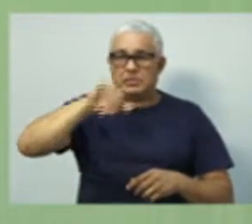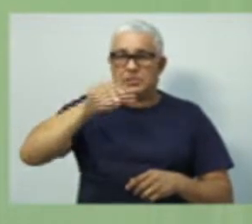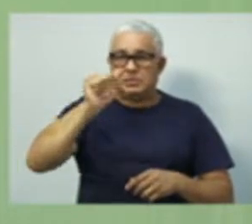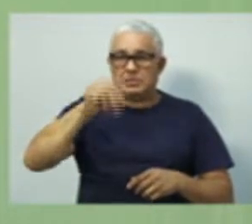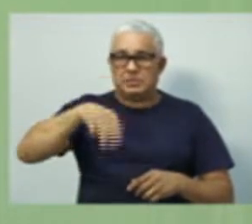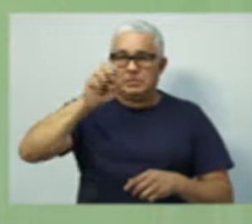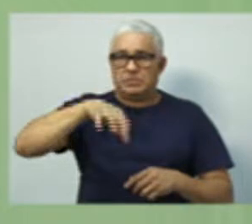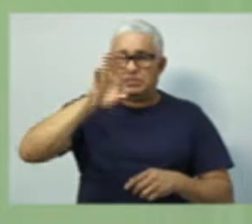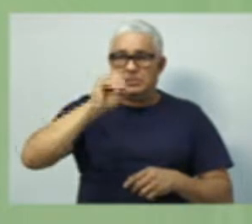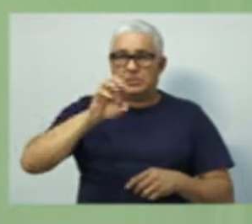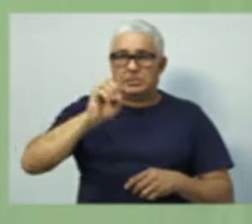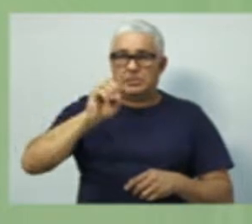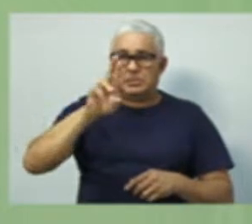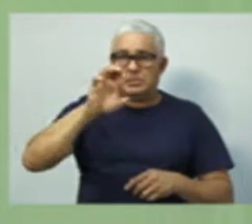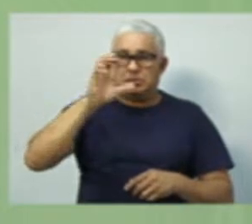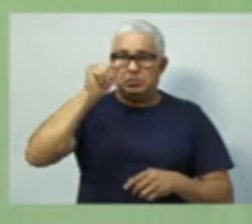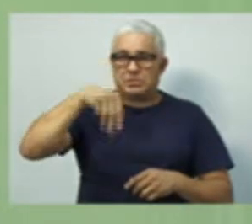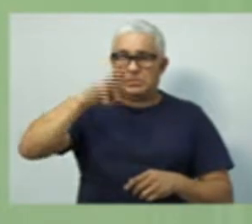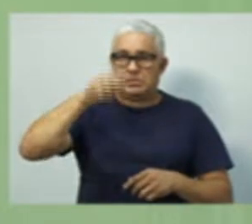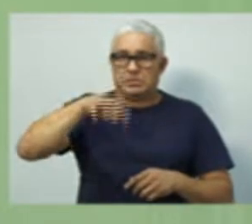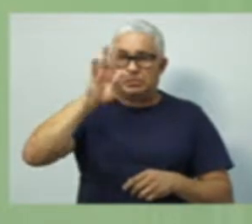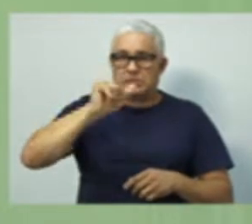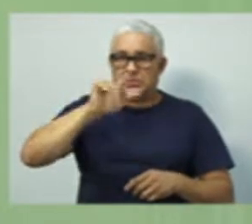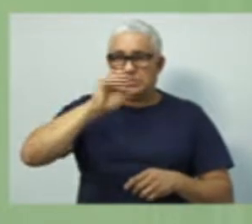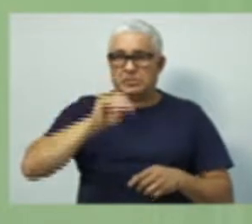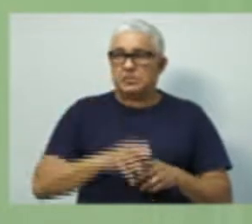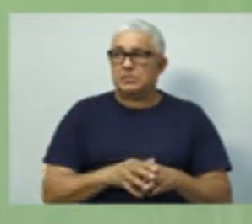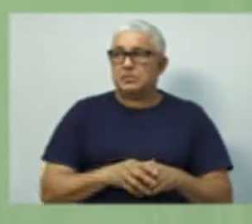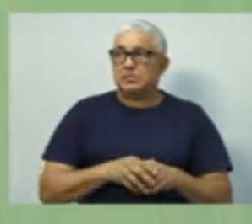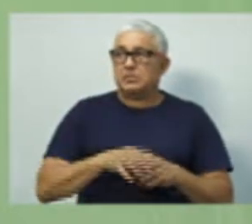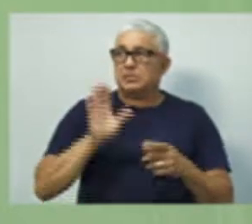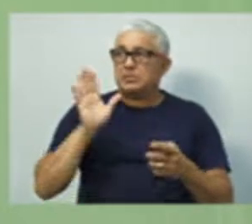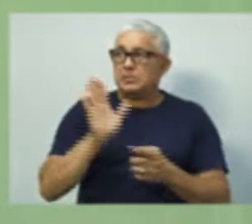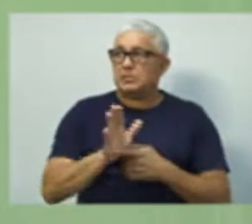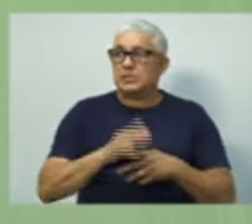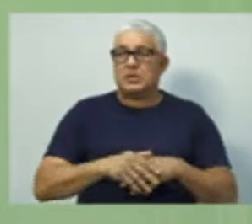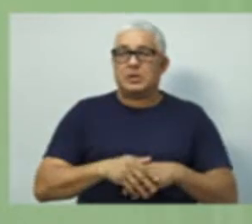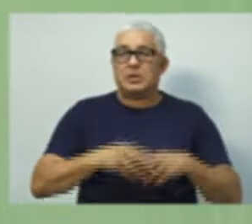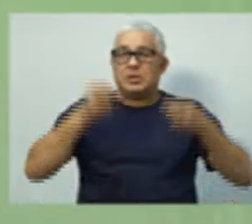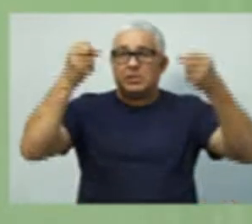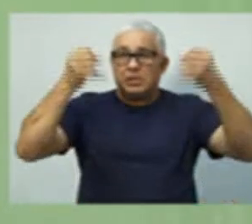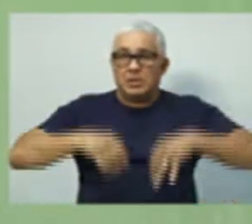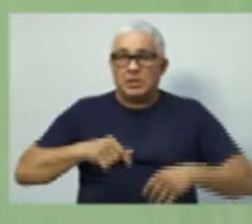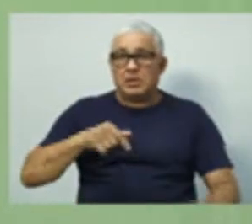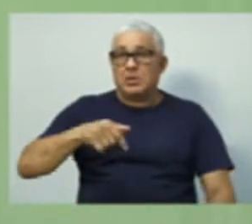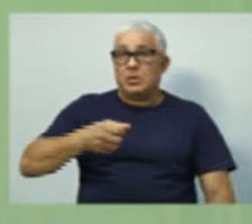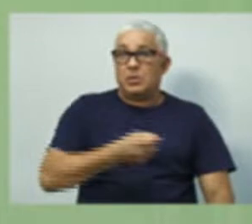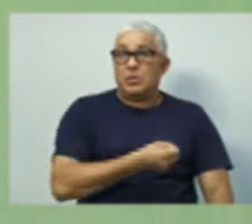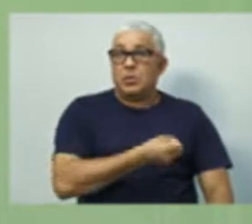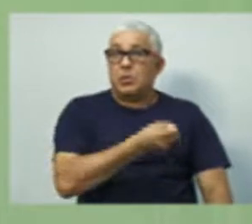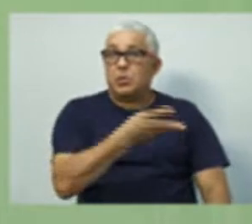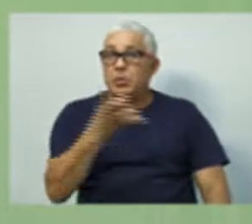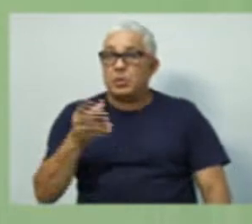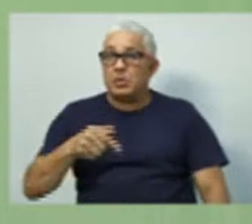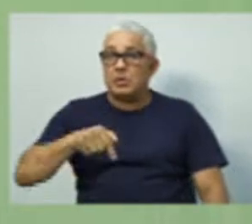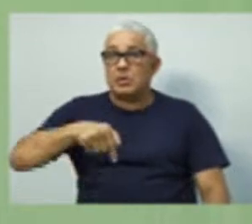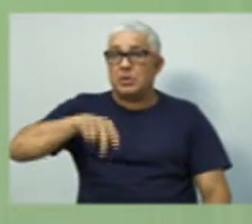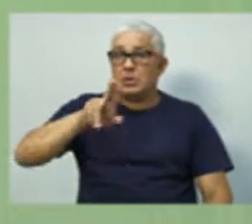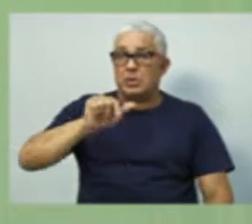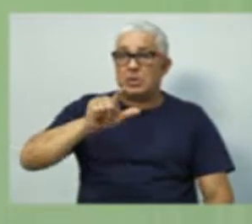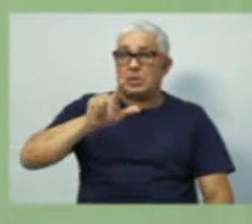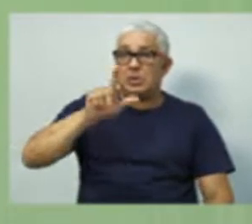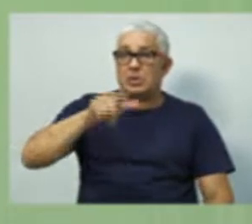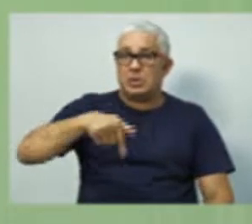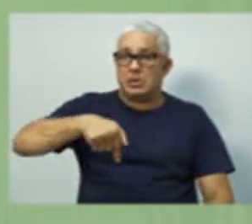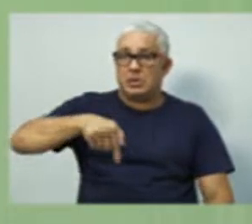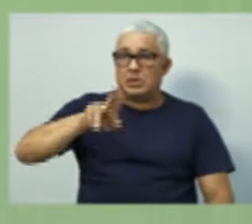quantitativa, e não qualitativa, é quantitativa e formal dos planos da administração. E é utilizado